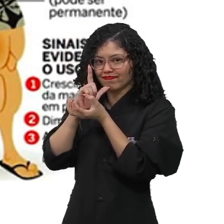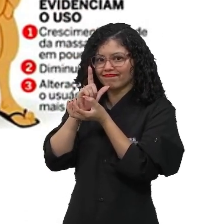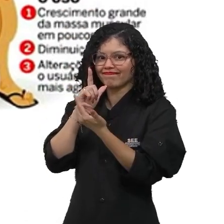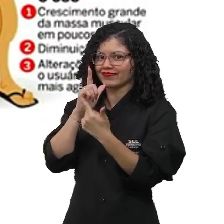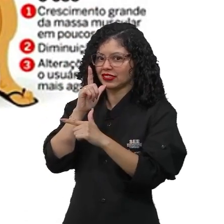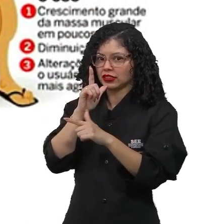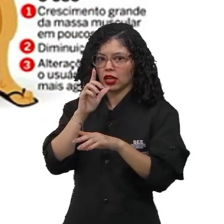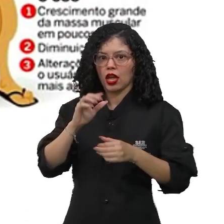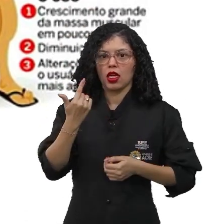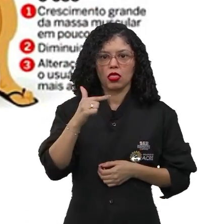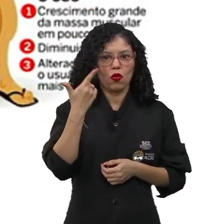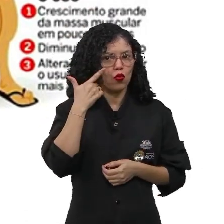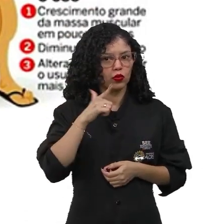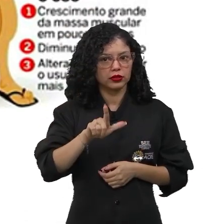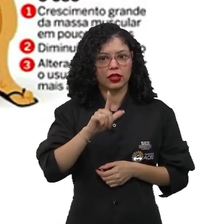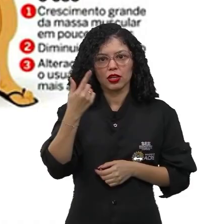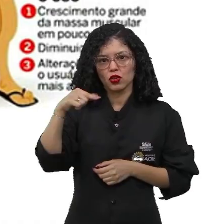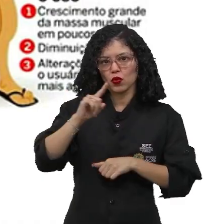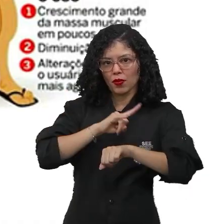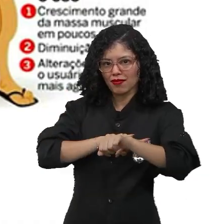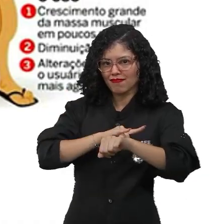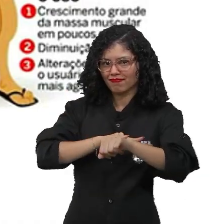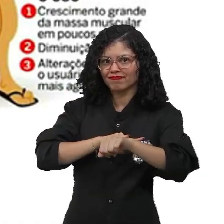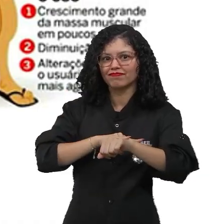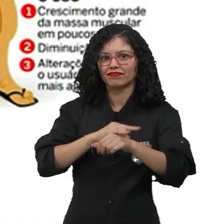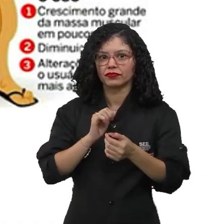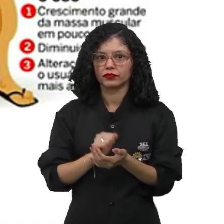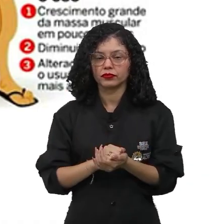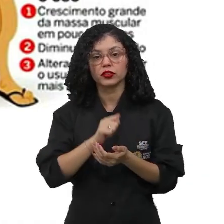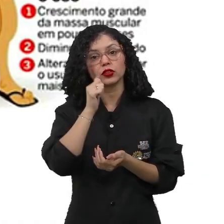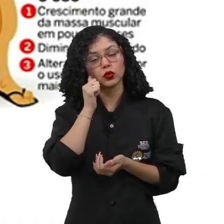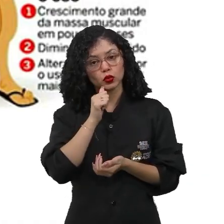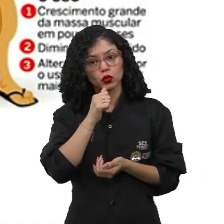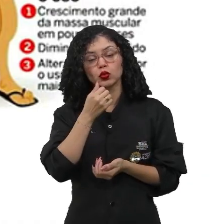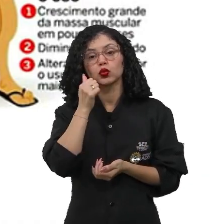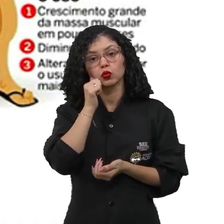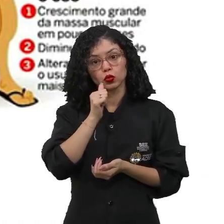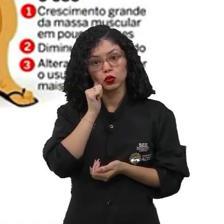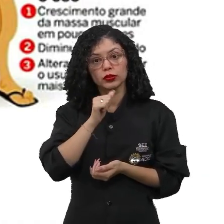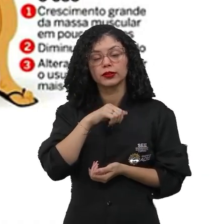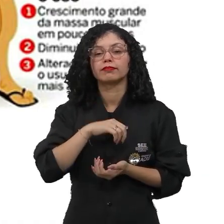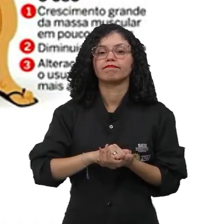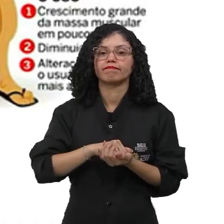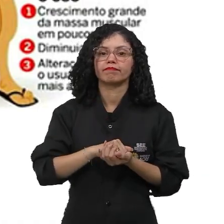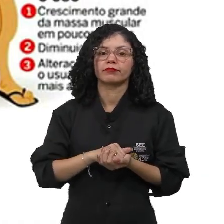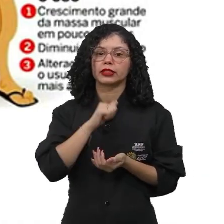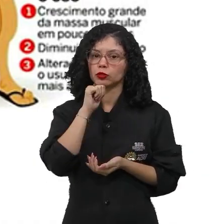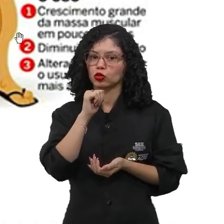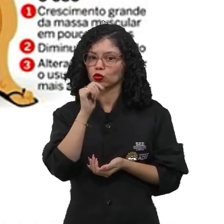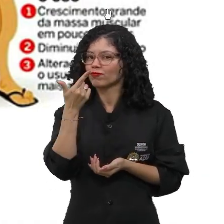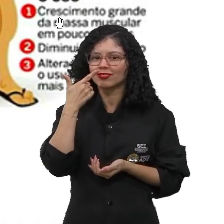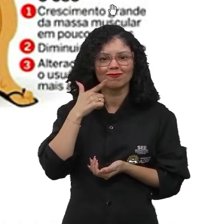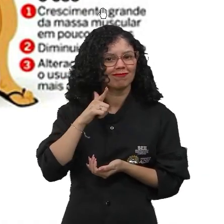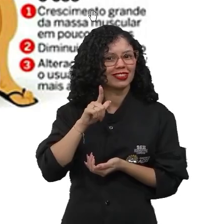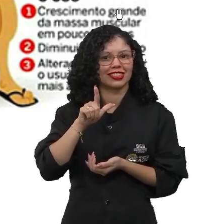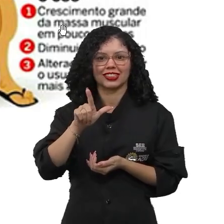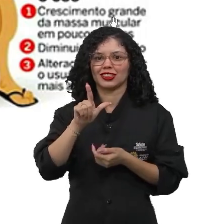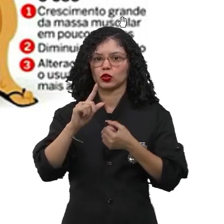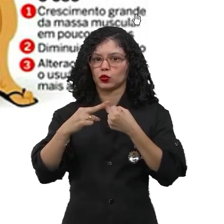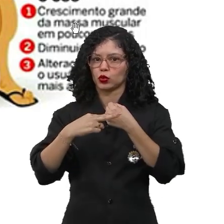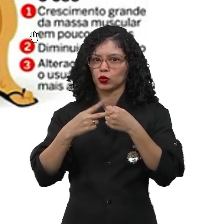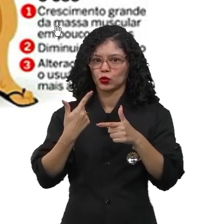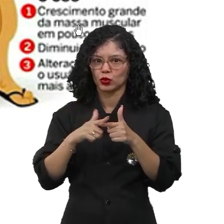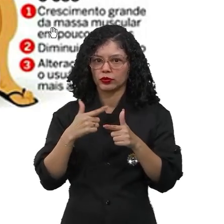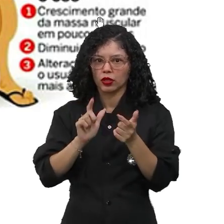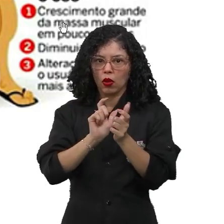renal. Temos desregulação hormonal ou menstrual, no caso de mulheres. Temos aqui, deixa eu ver mais aqui, ó,